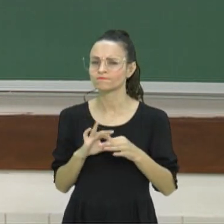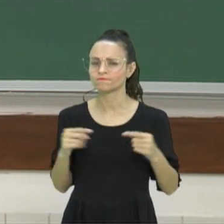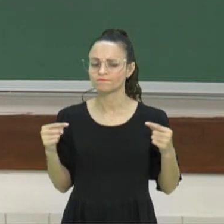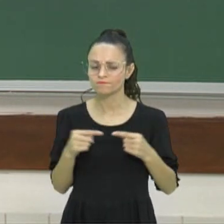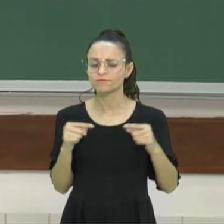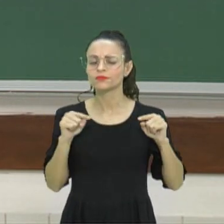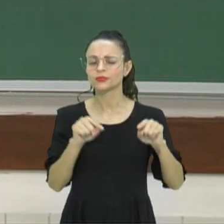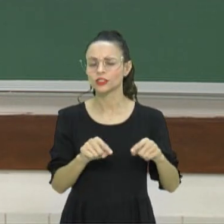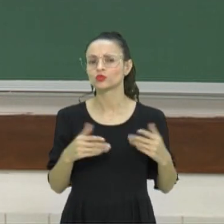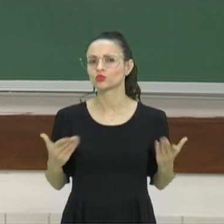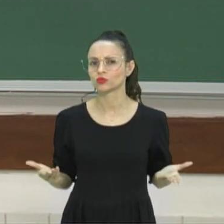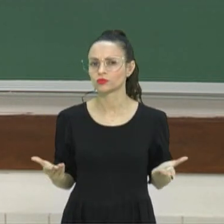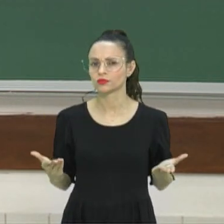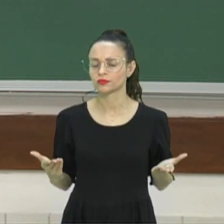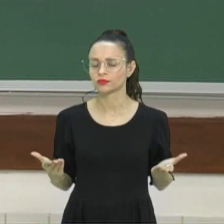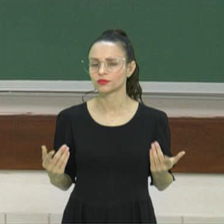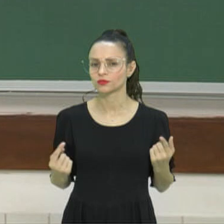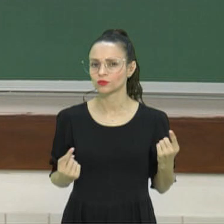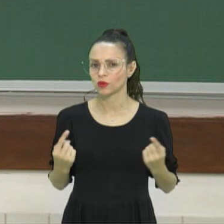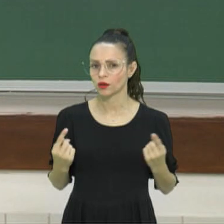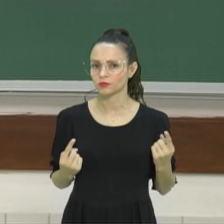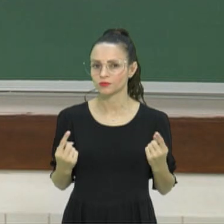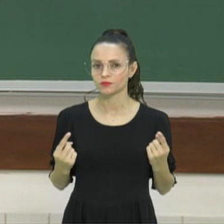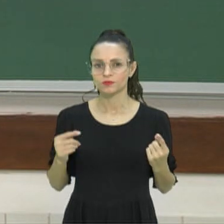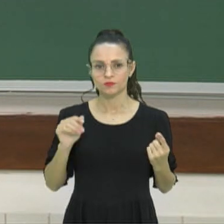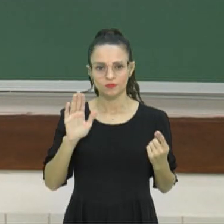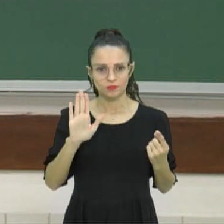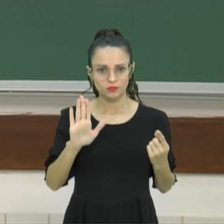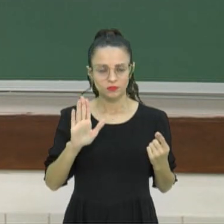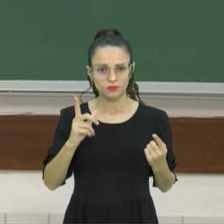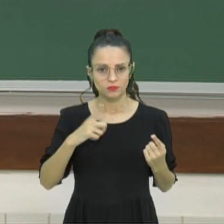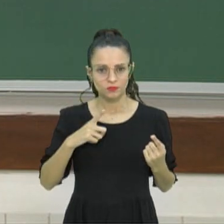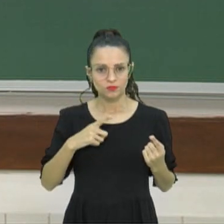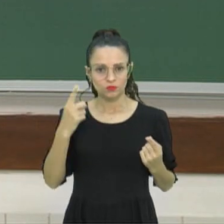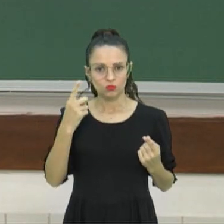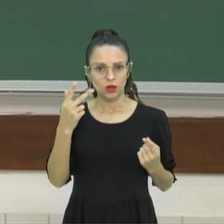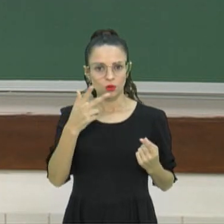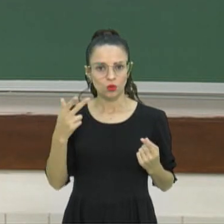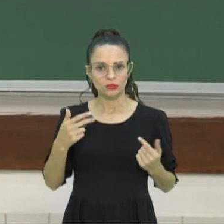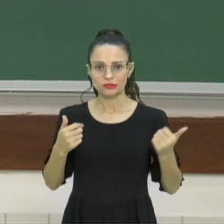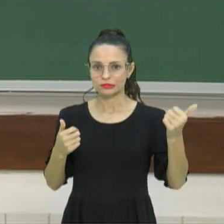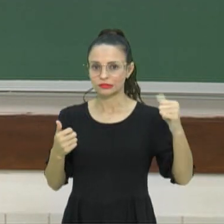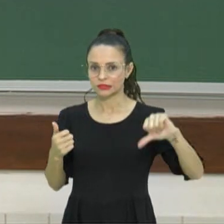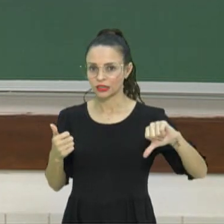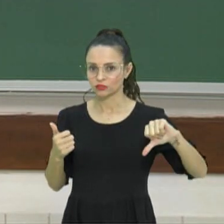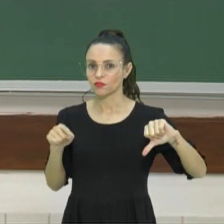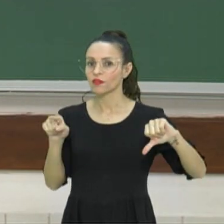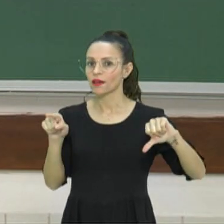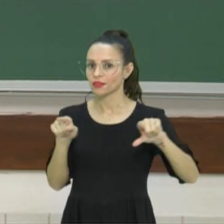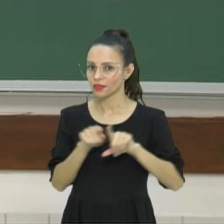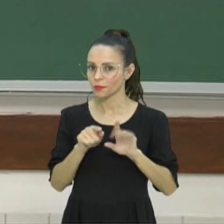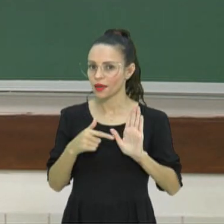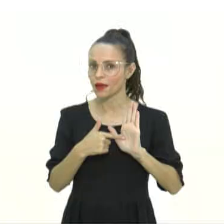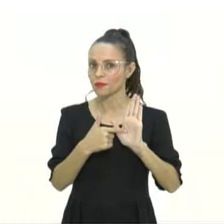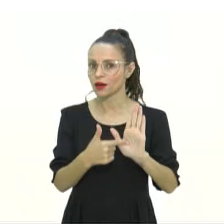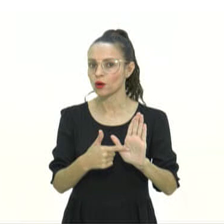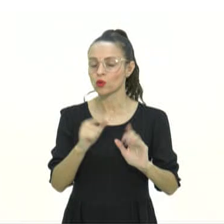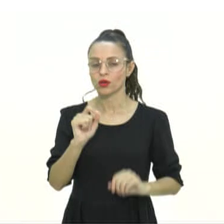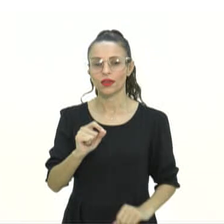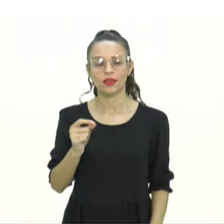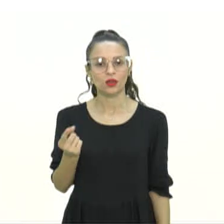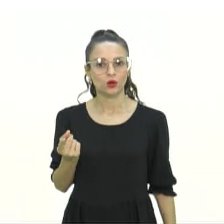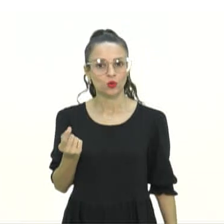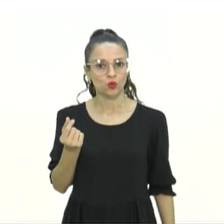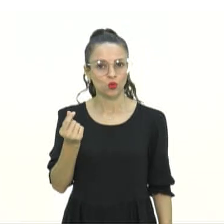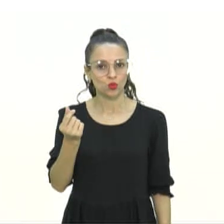mais flexível do que esse? Só que tem um aspecto negativo também colocado. Apresenta